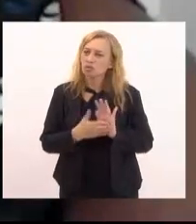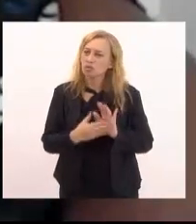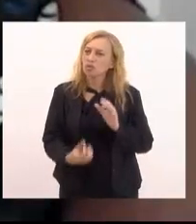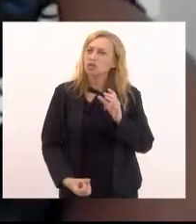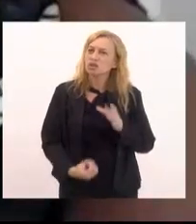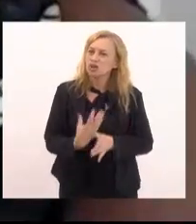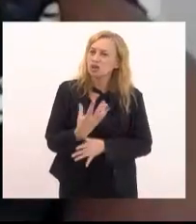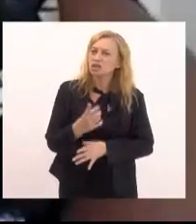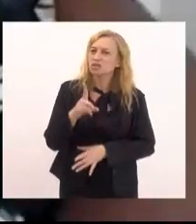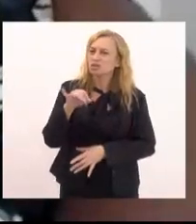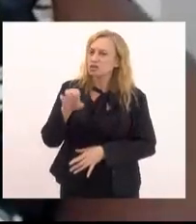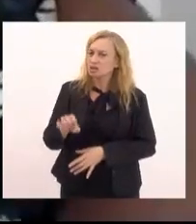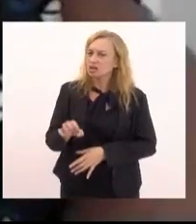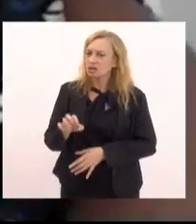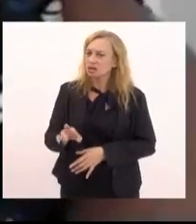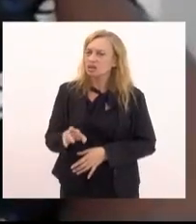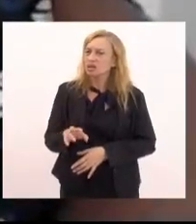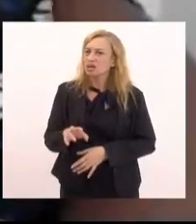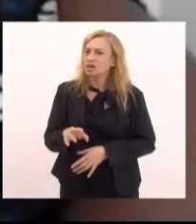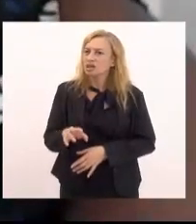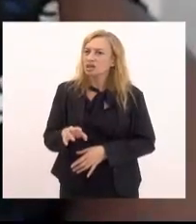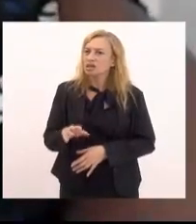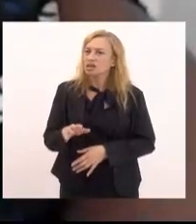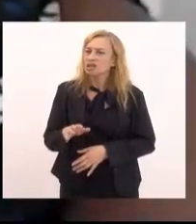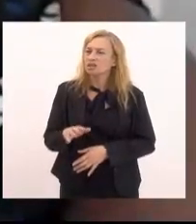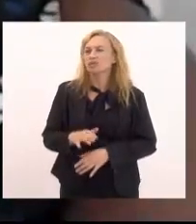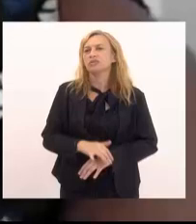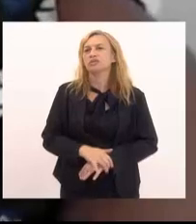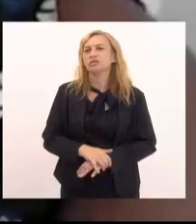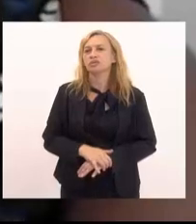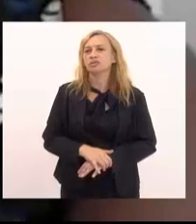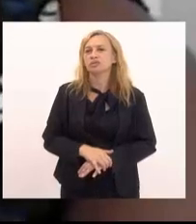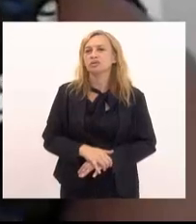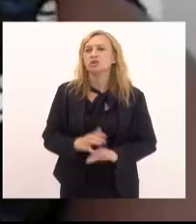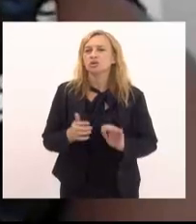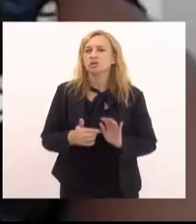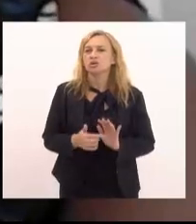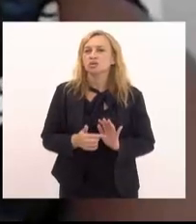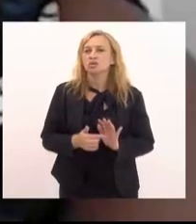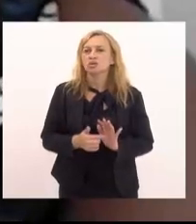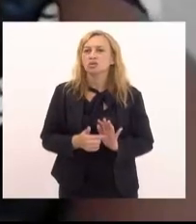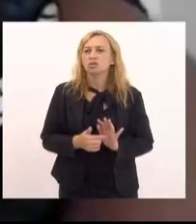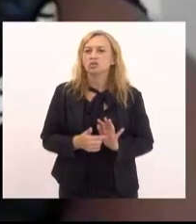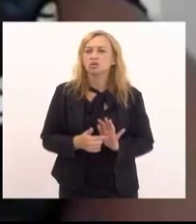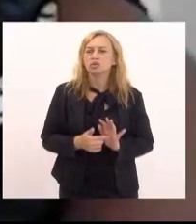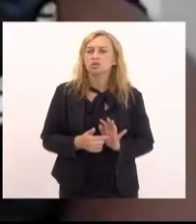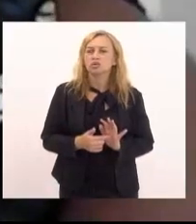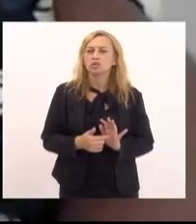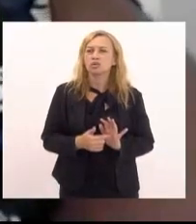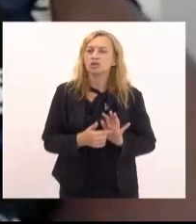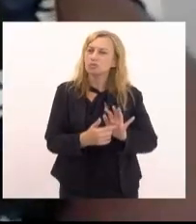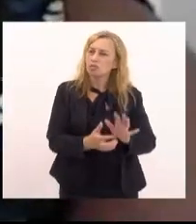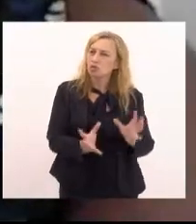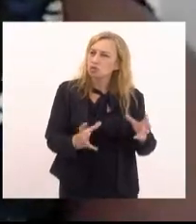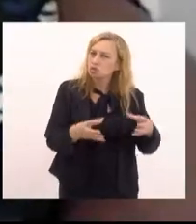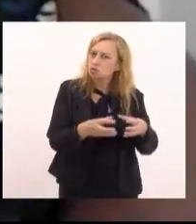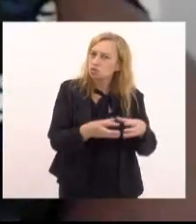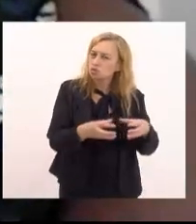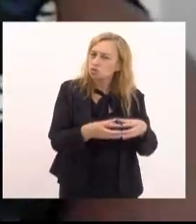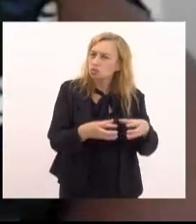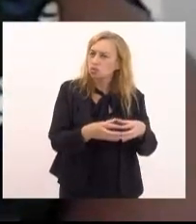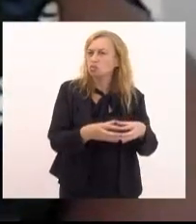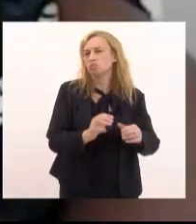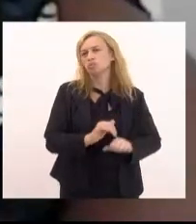de um dossiê que tire da invisibilidade esse contingente da população, que tire